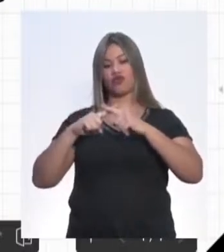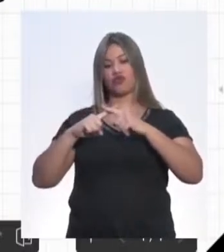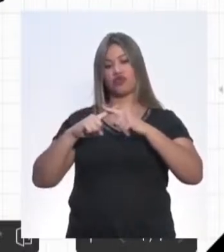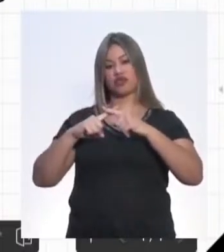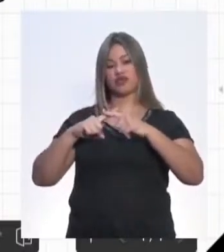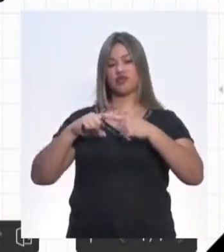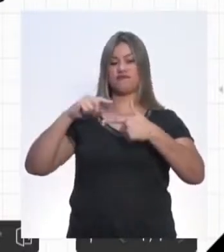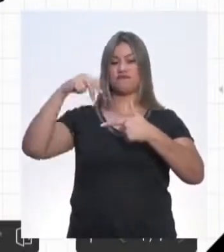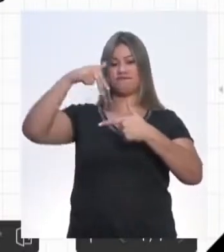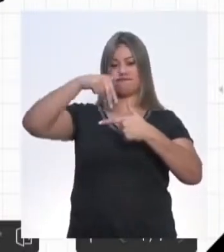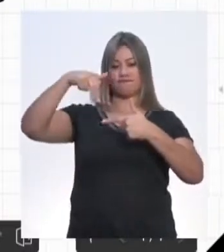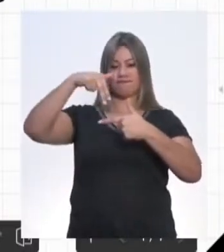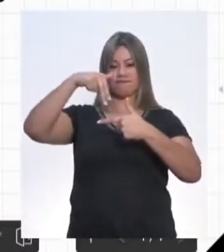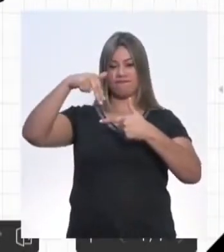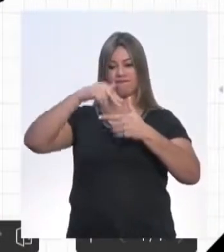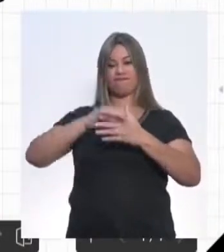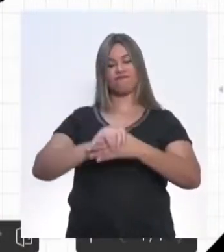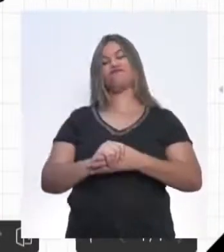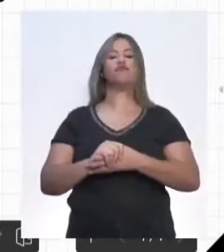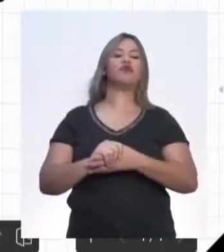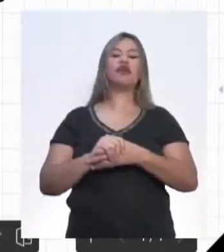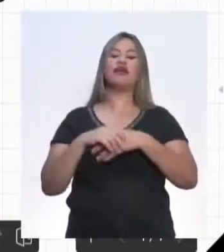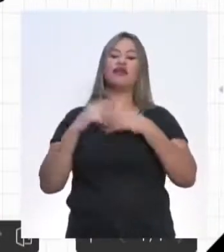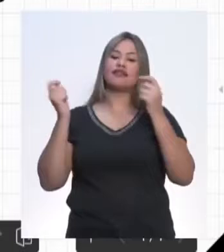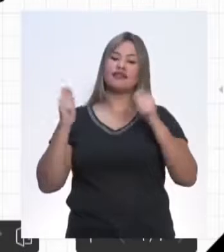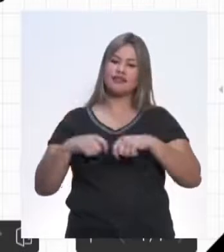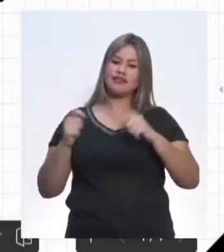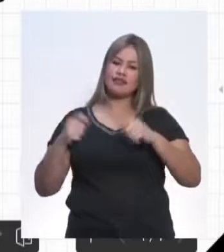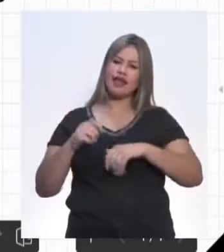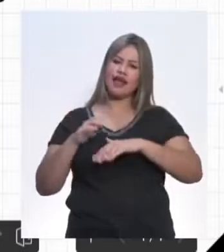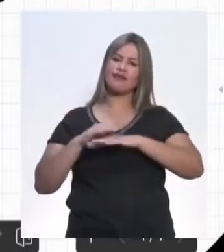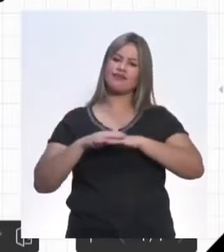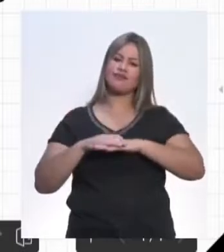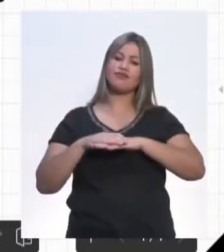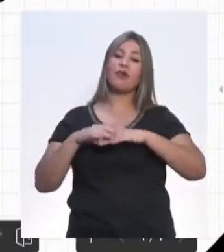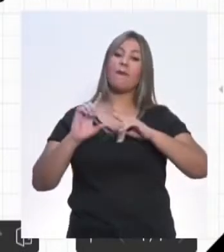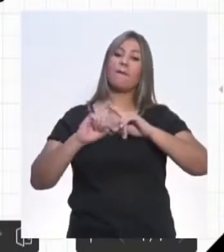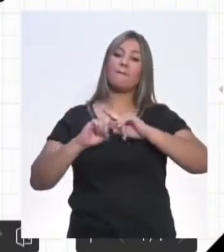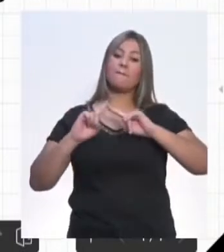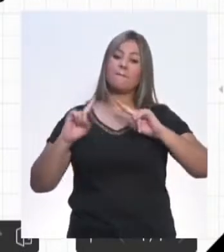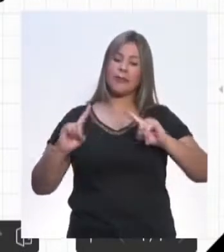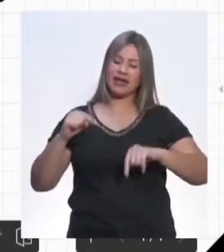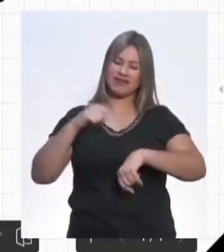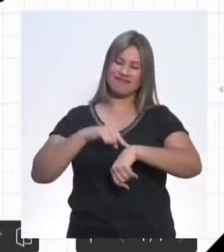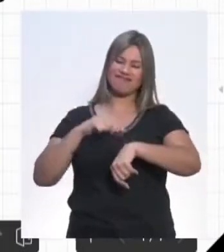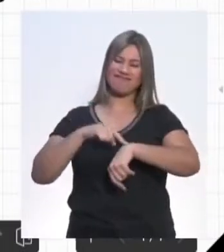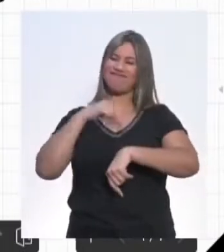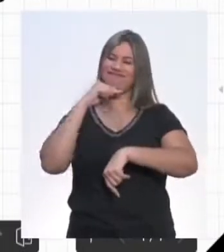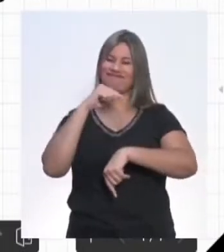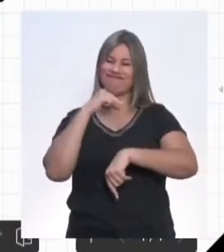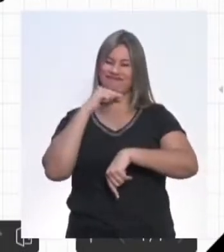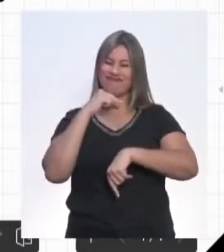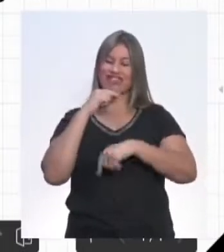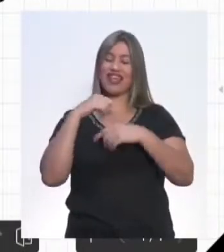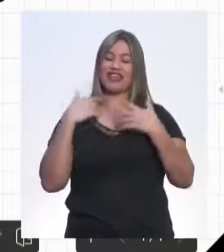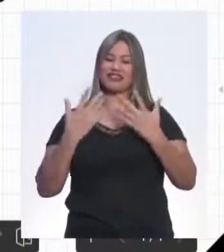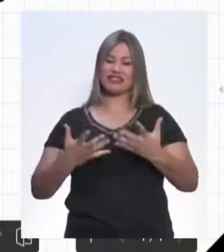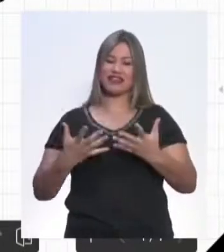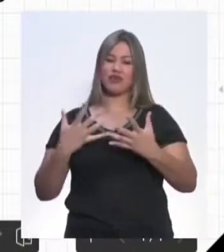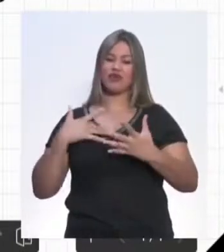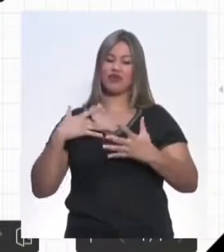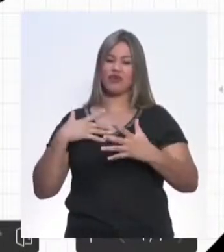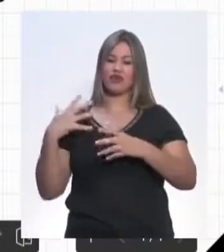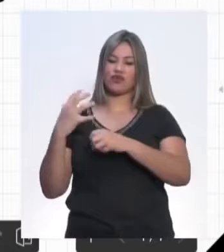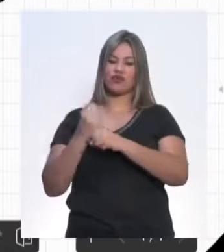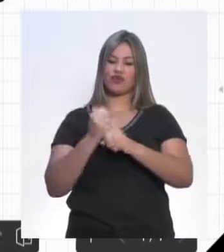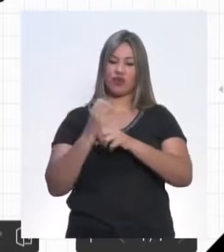vocês fazerem, mas como infelizmente a gente não tem tempo, não vai dar para executar. Então aí eu vou somar. Como as frações são